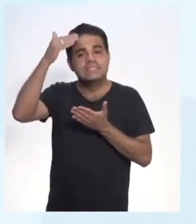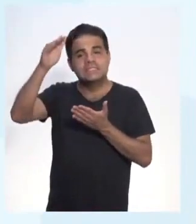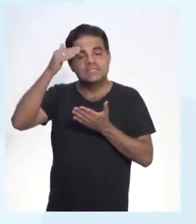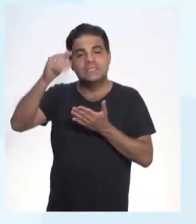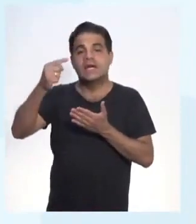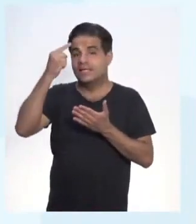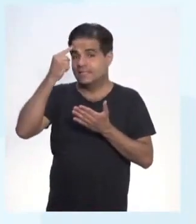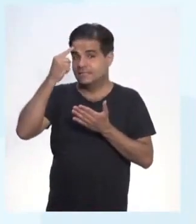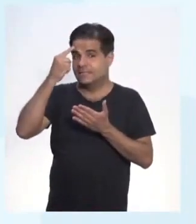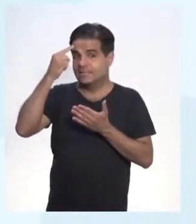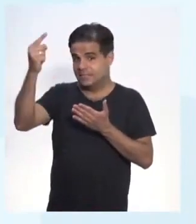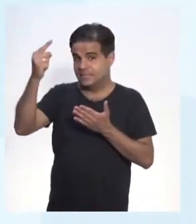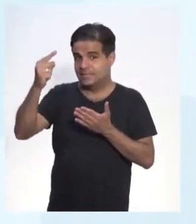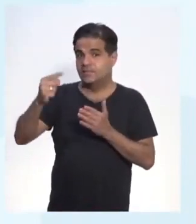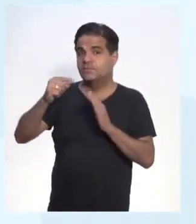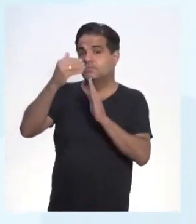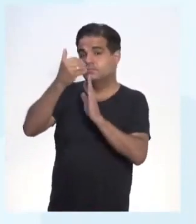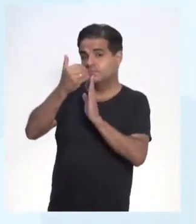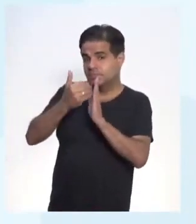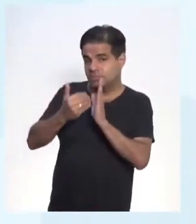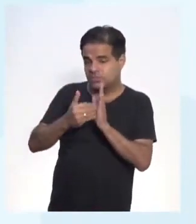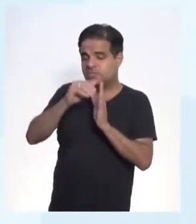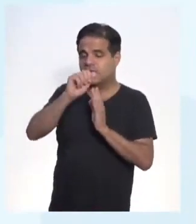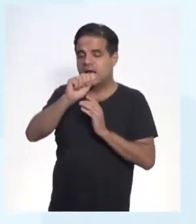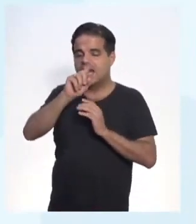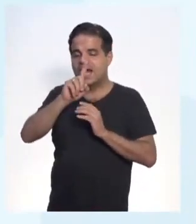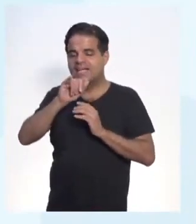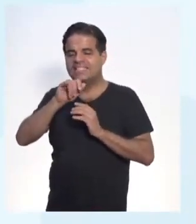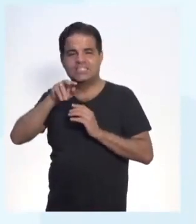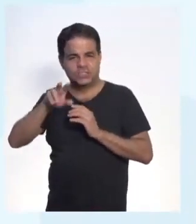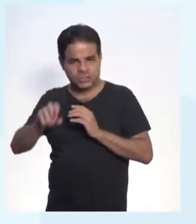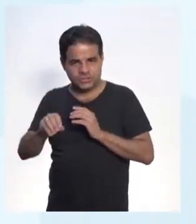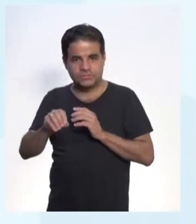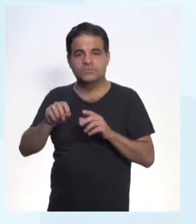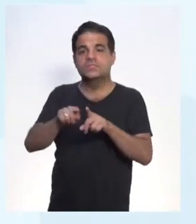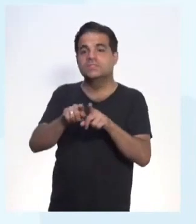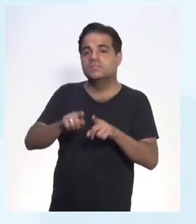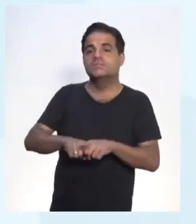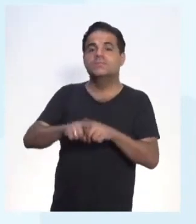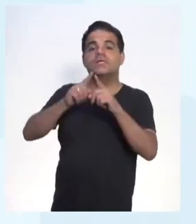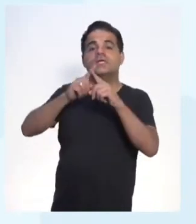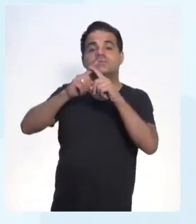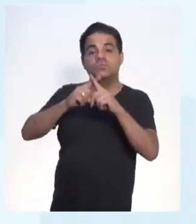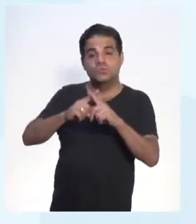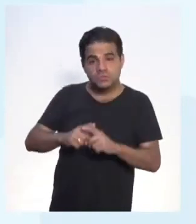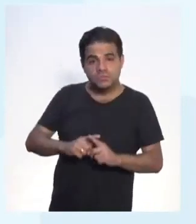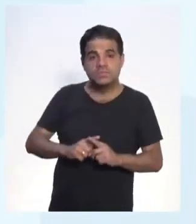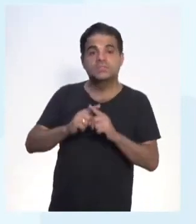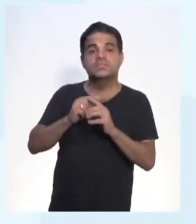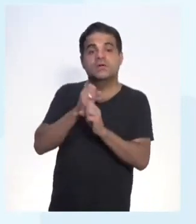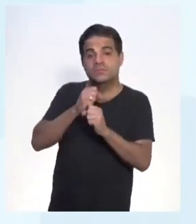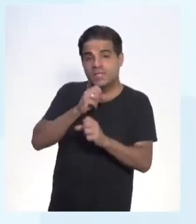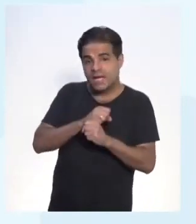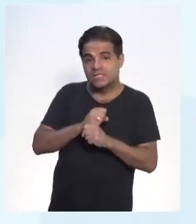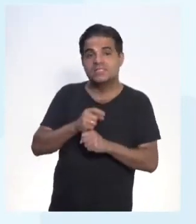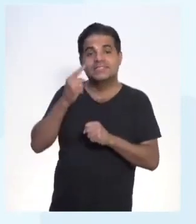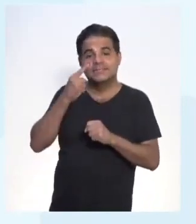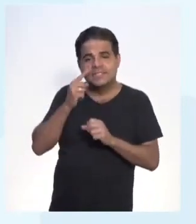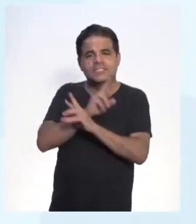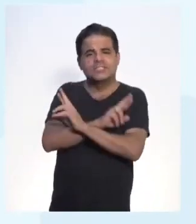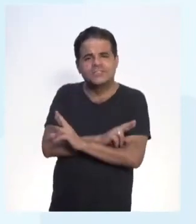a ideia do princípio aditivo e multiplicativo da contagem